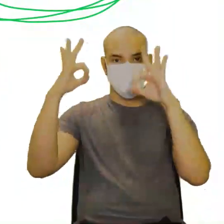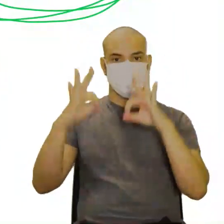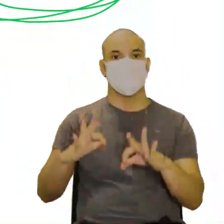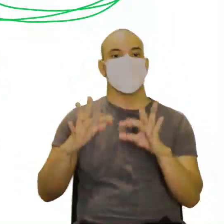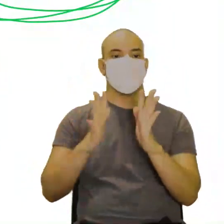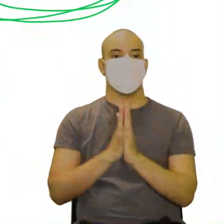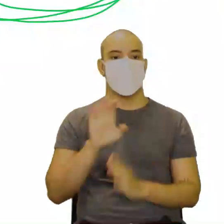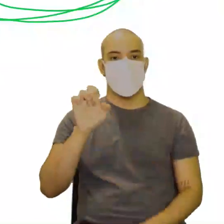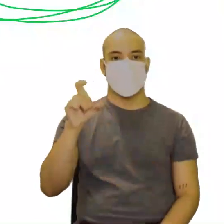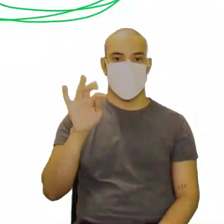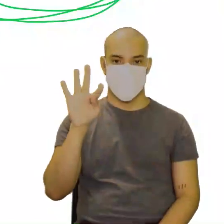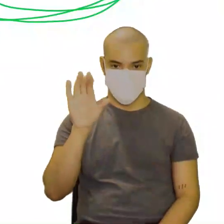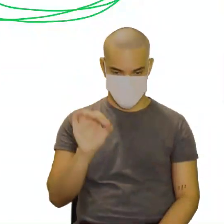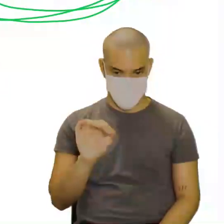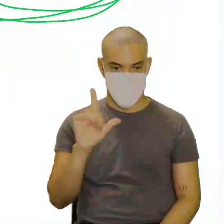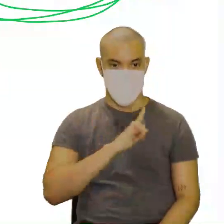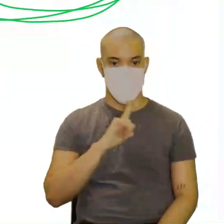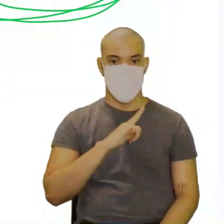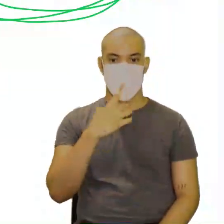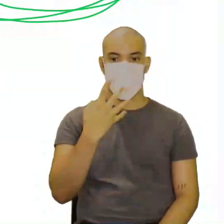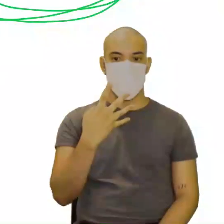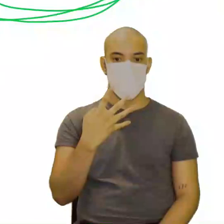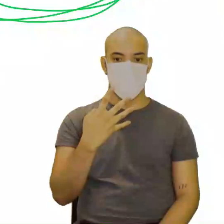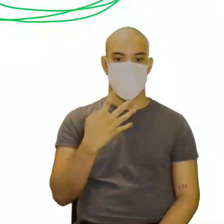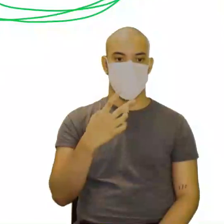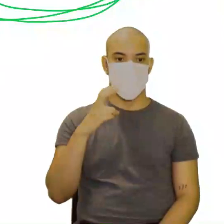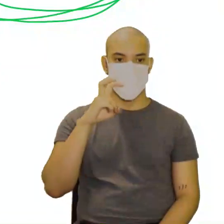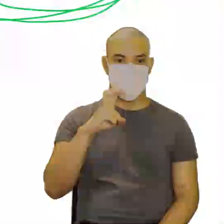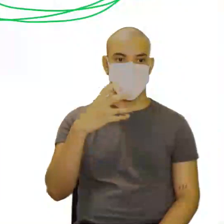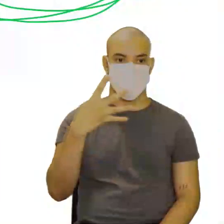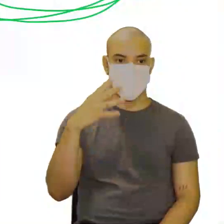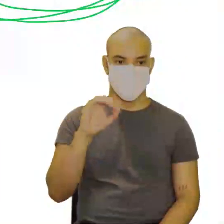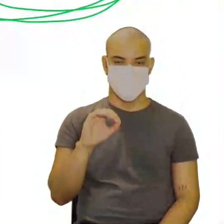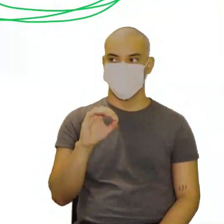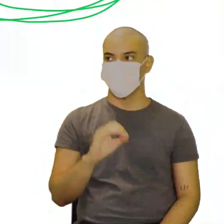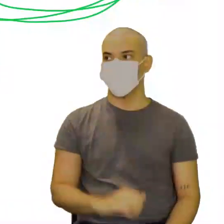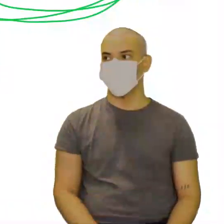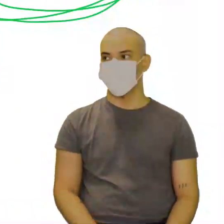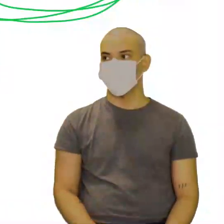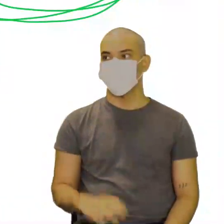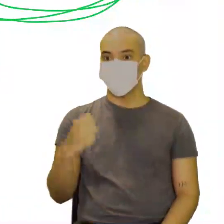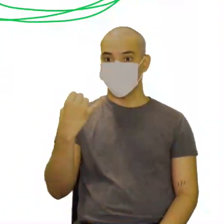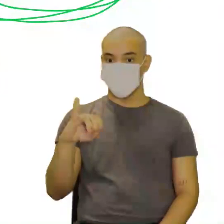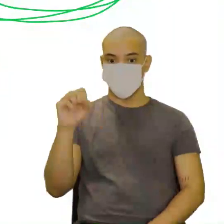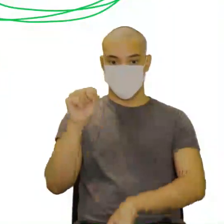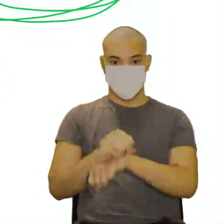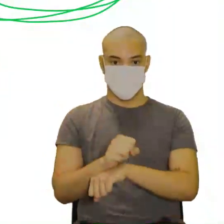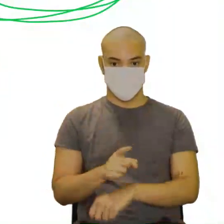exato. Eu tenho aí 440 nanofarads. Se você parasse só aqui,